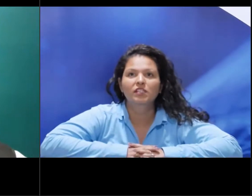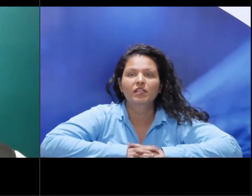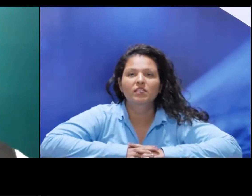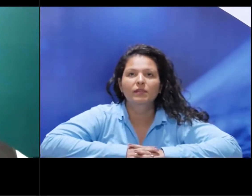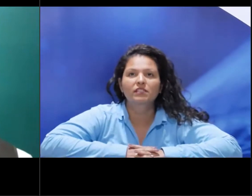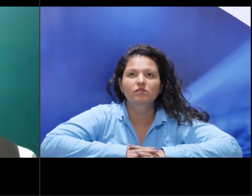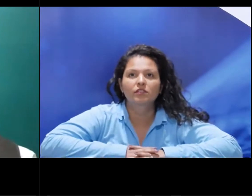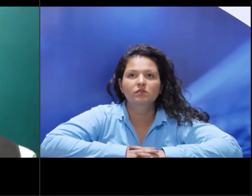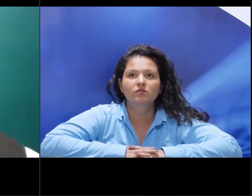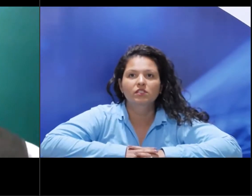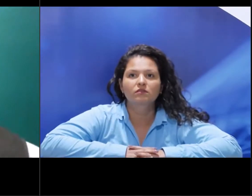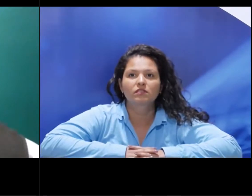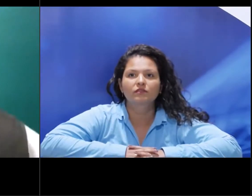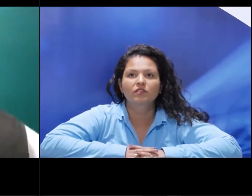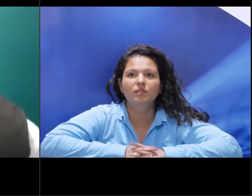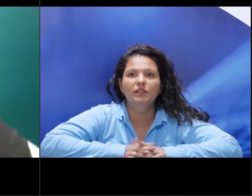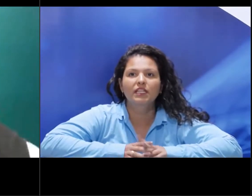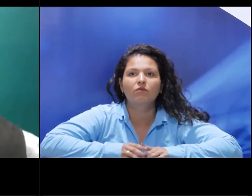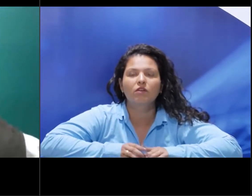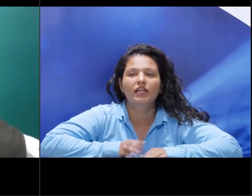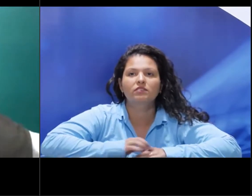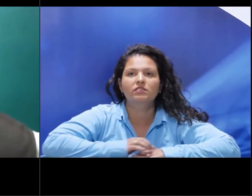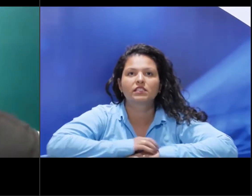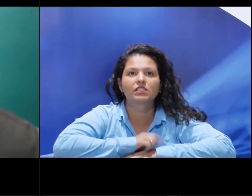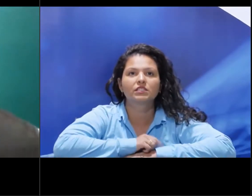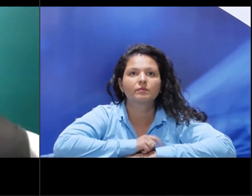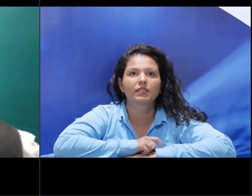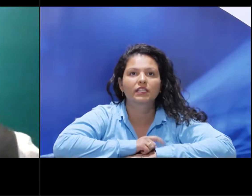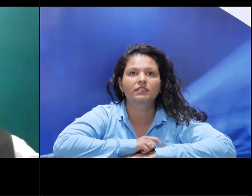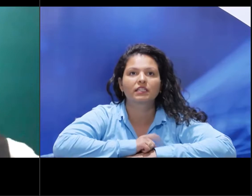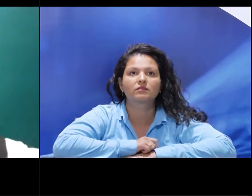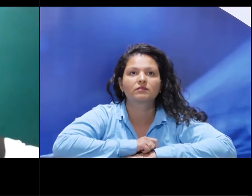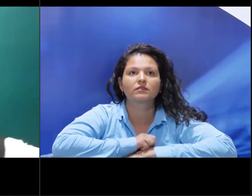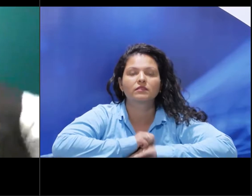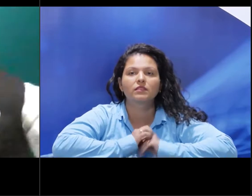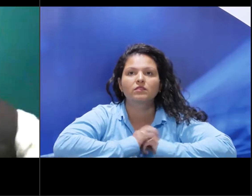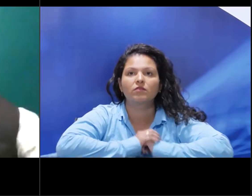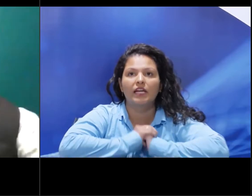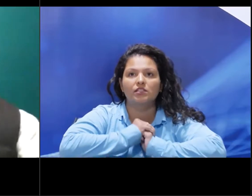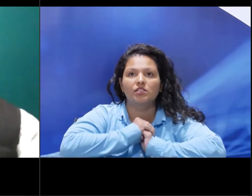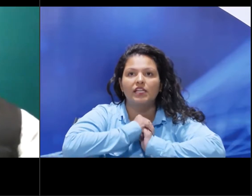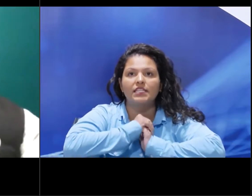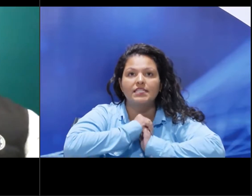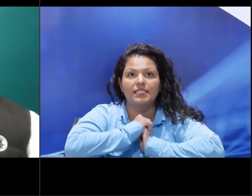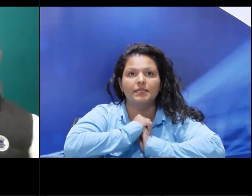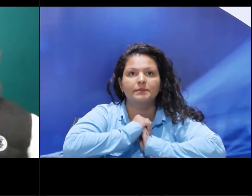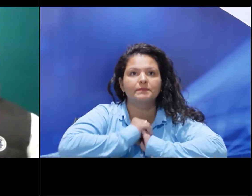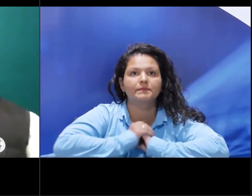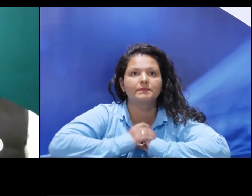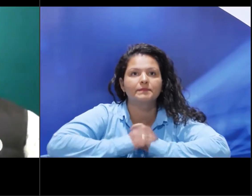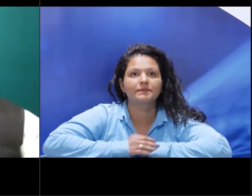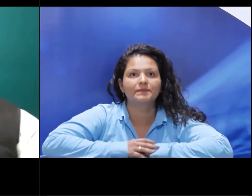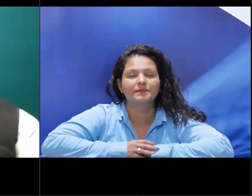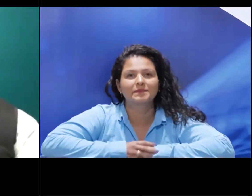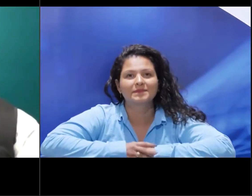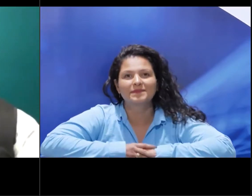Vamos só esperar só mais uns 2 minutinhos, Rafael, só para dar o horário certinho, para quem está no horário a gente...